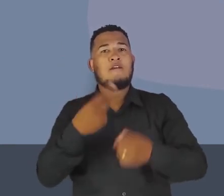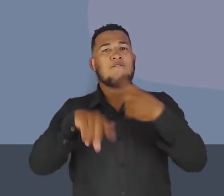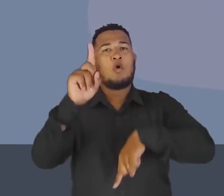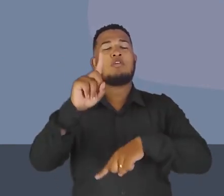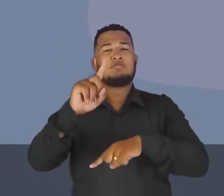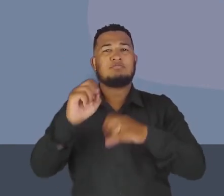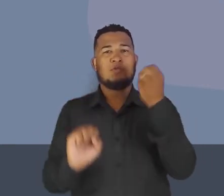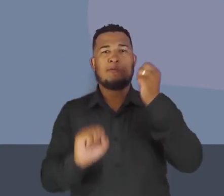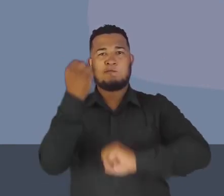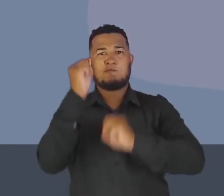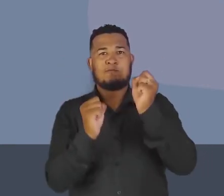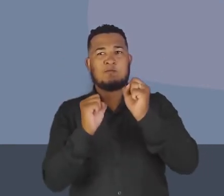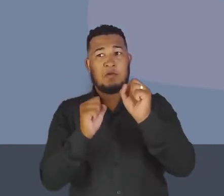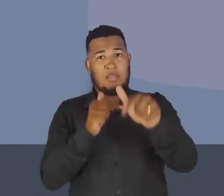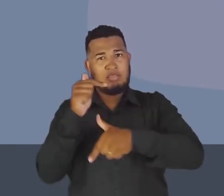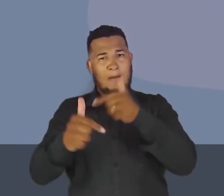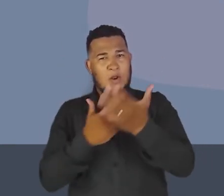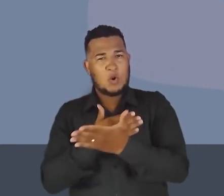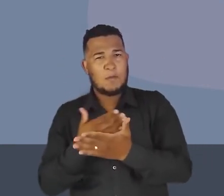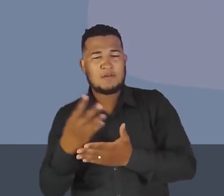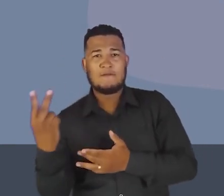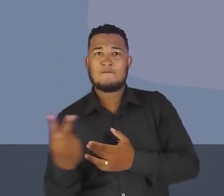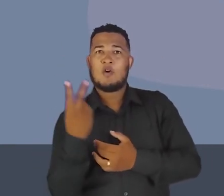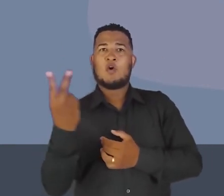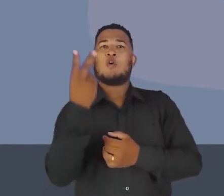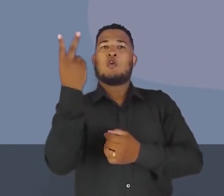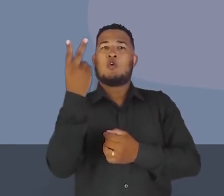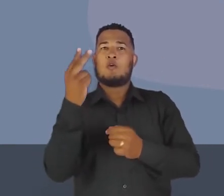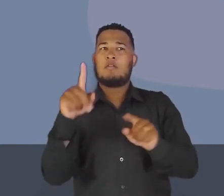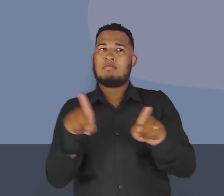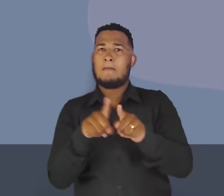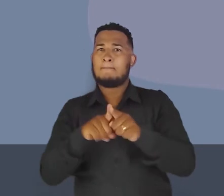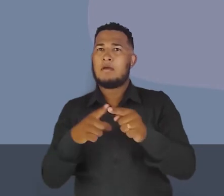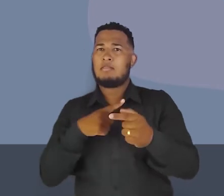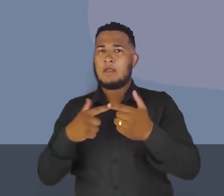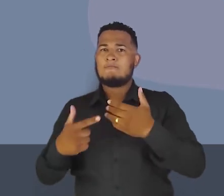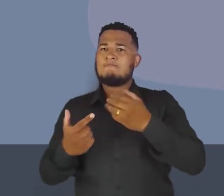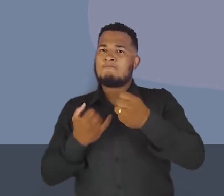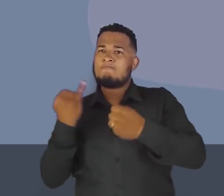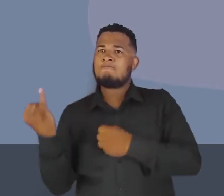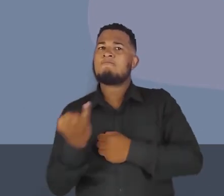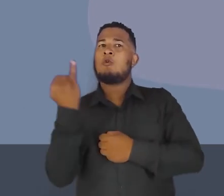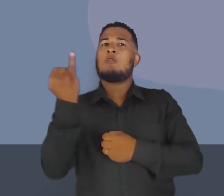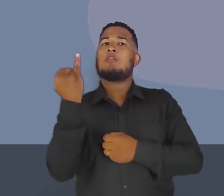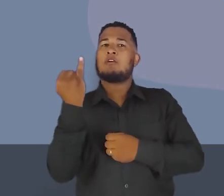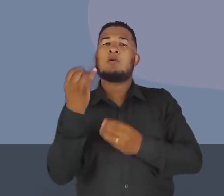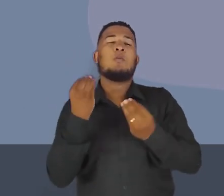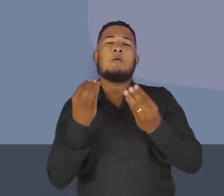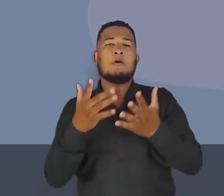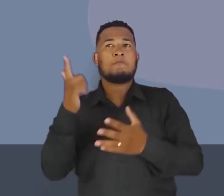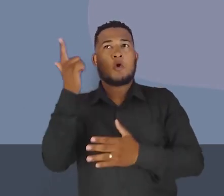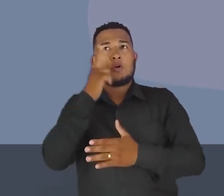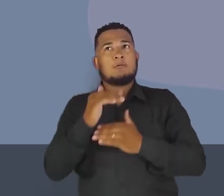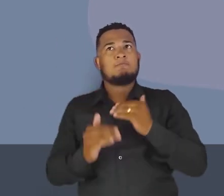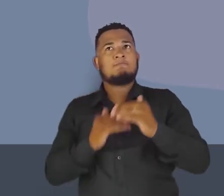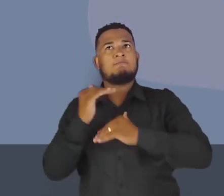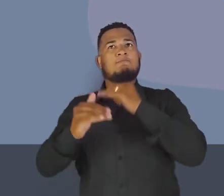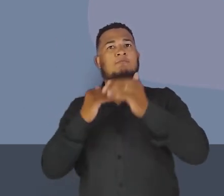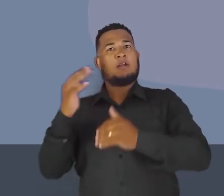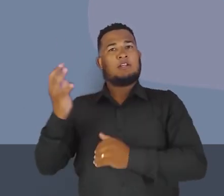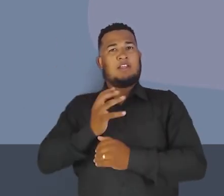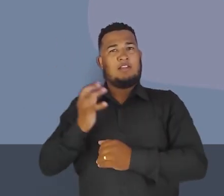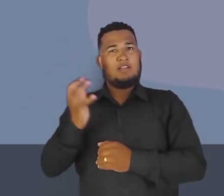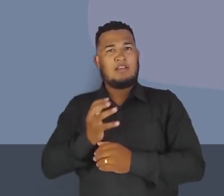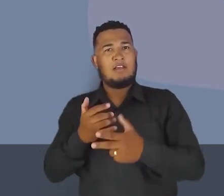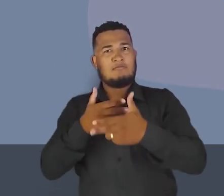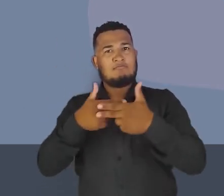trabalho começa a ser mais valorizado, ele passa a ser mais fundamental para poder desenvolver a riqueza,